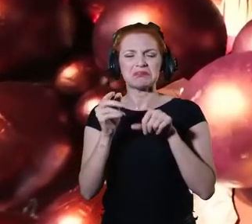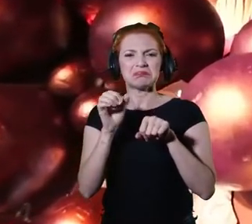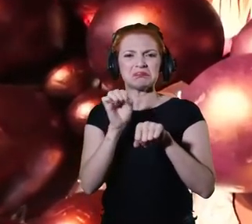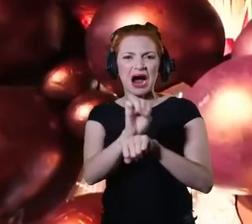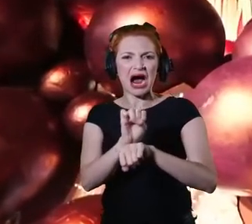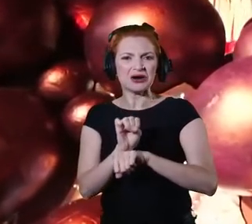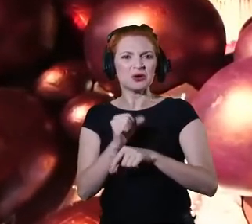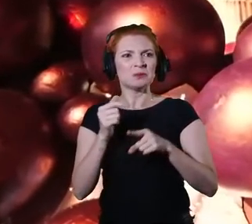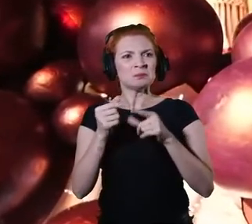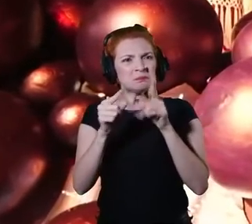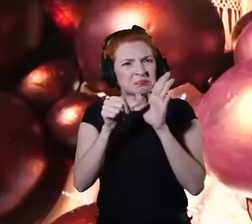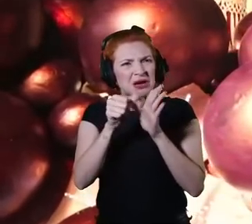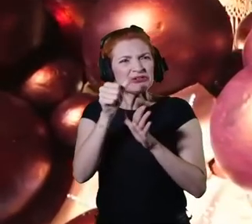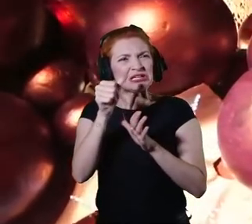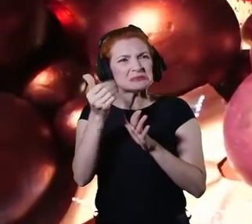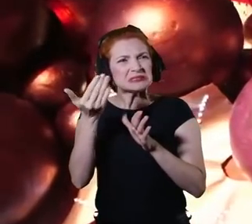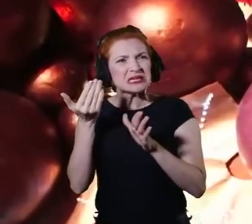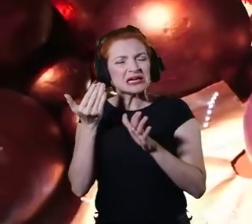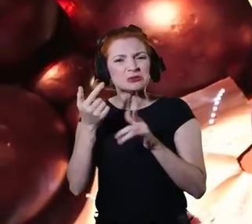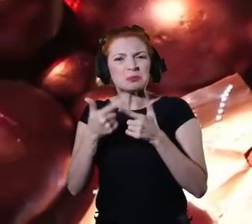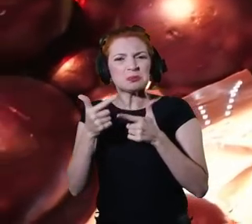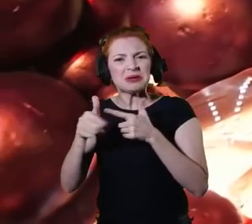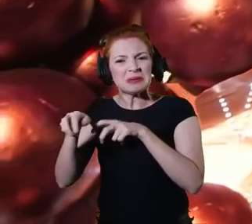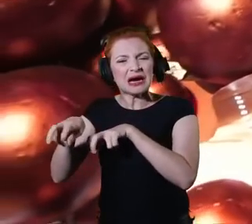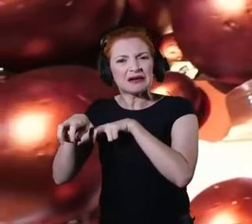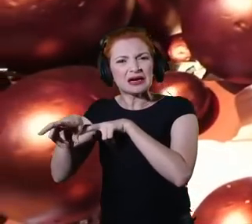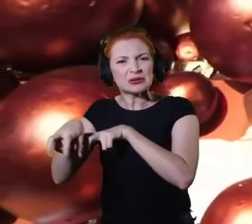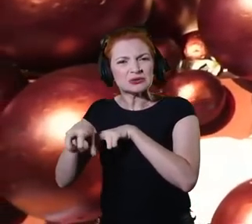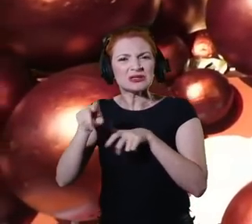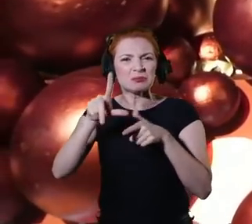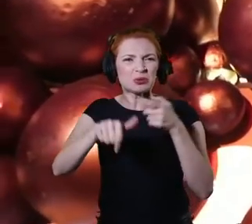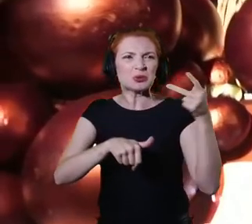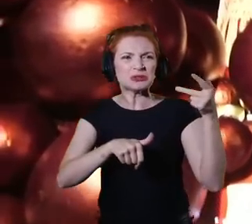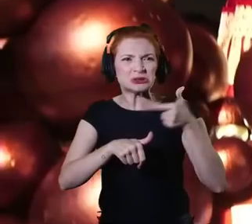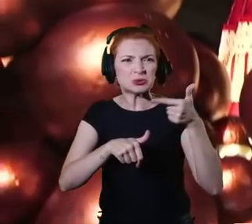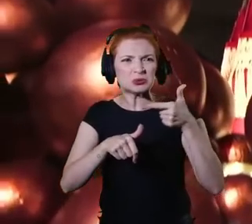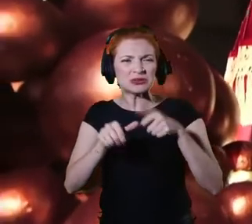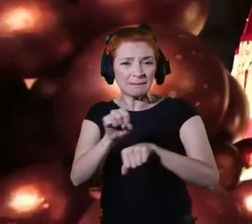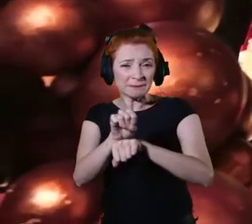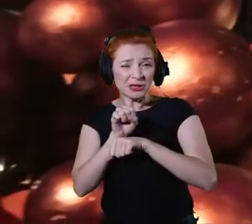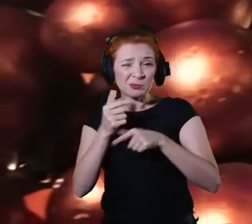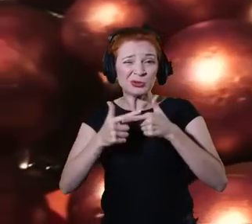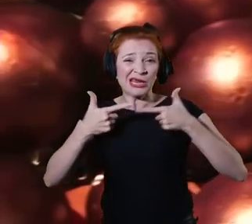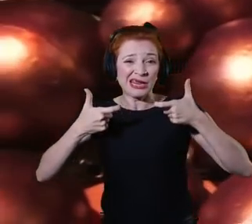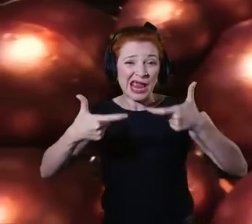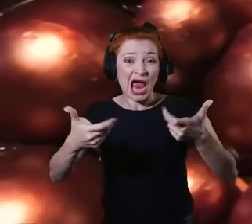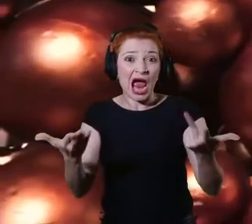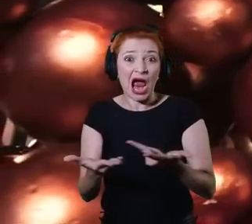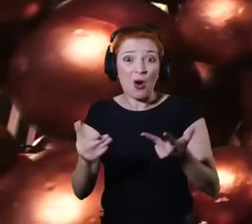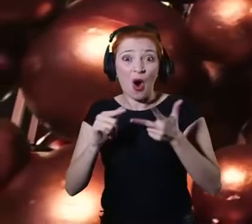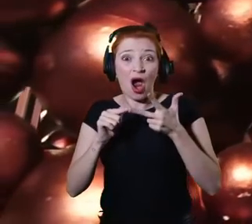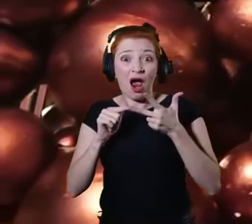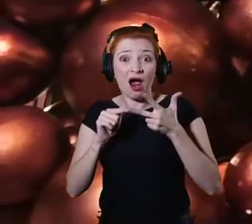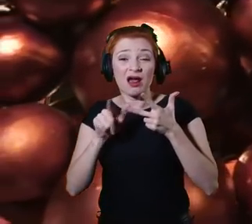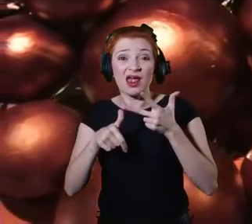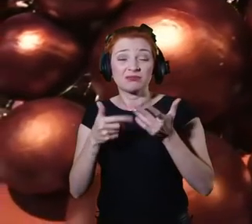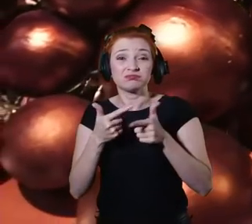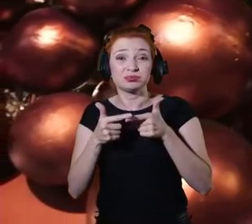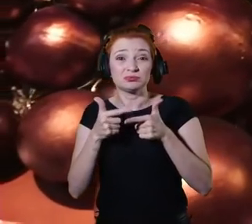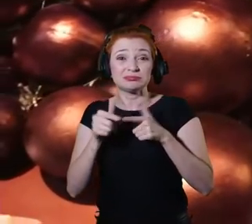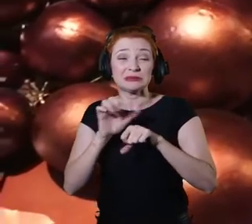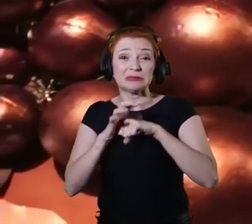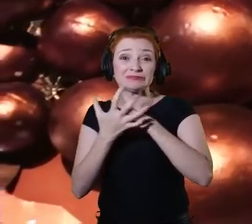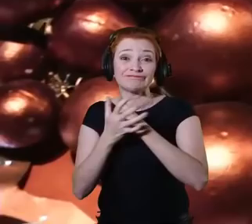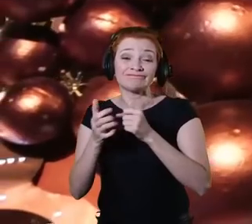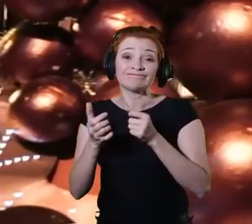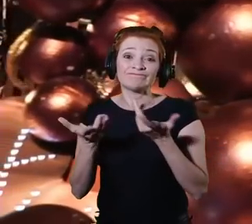de uma crise na produção agrícola, e a outra foi por causa das guerras, né? E dessa vez por causa de uma pandemia, por causa de crises